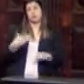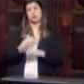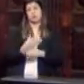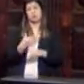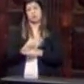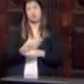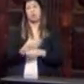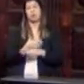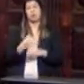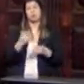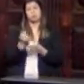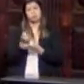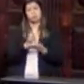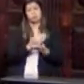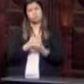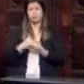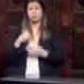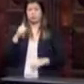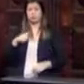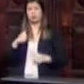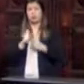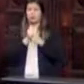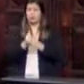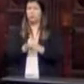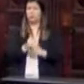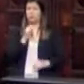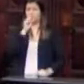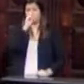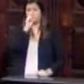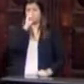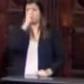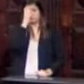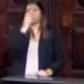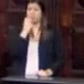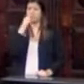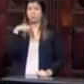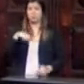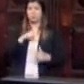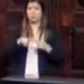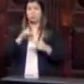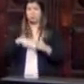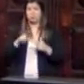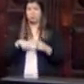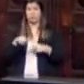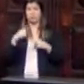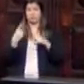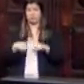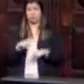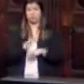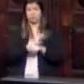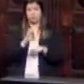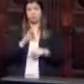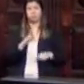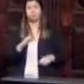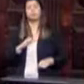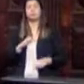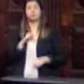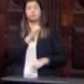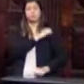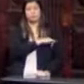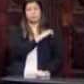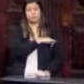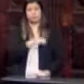mais substanciosa no enfrentamento a esse grave problema que assola o Estado do Rio de Janeiro. A deputada Marta Rocha fez